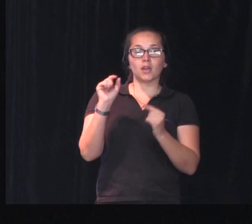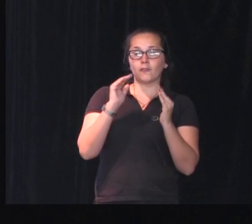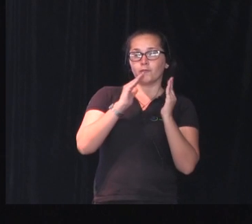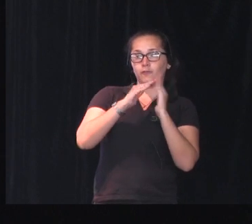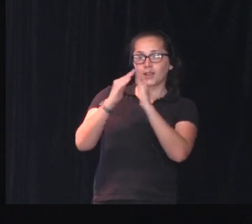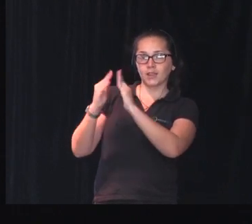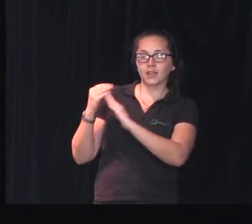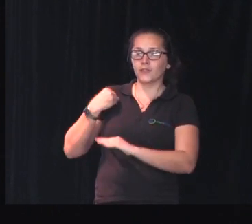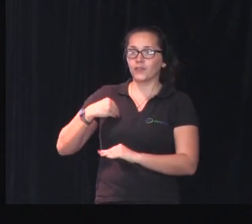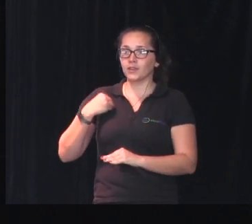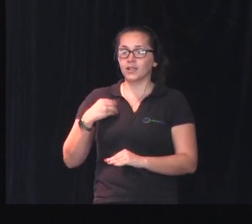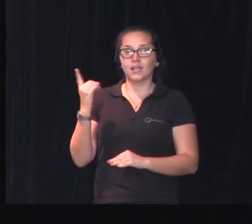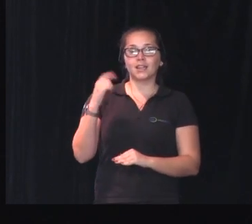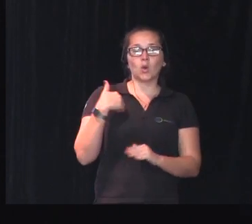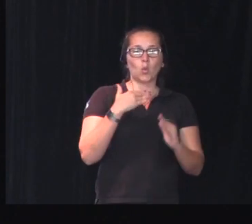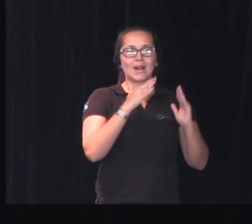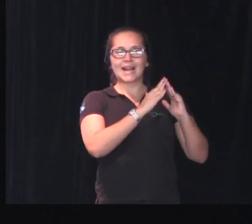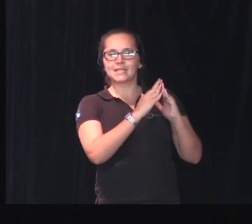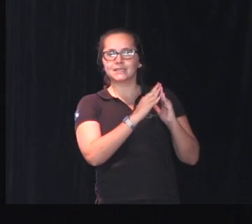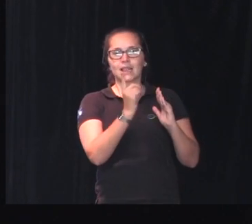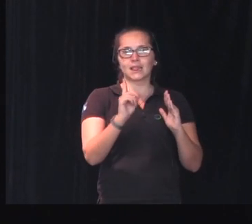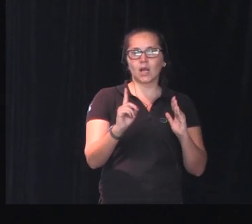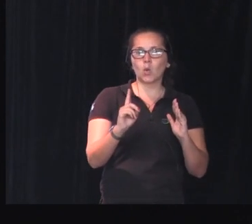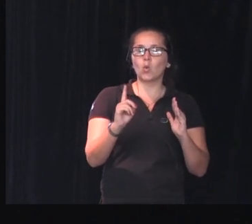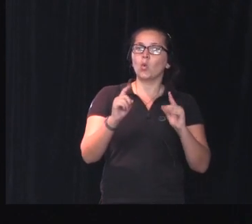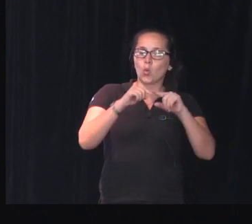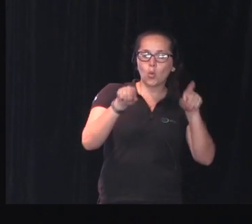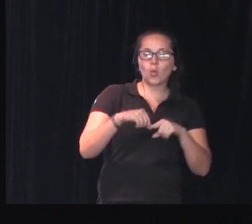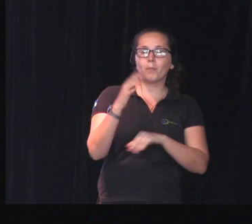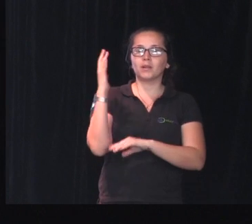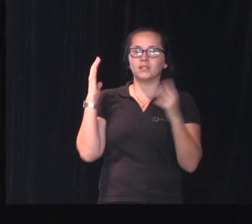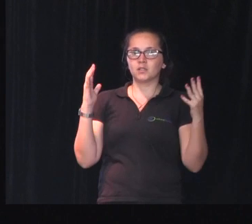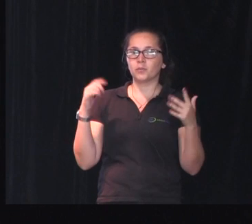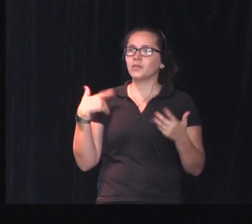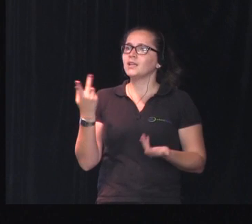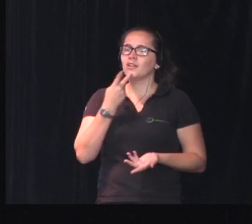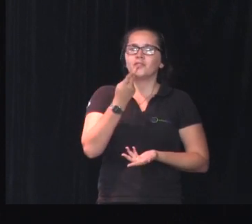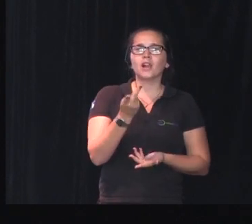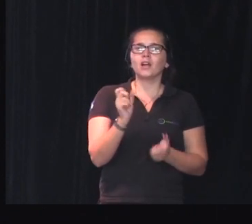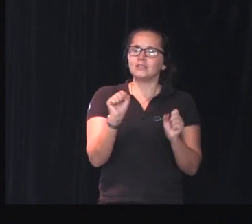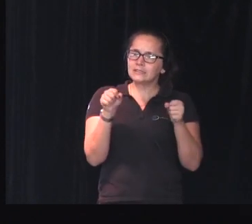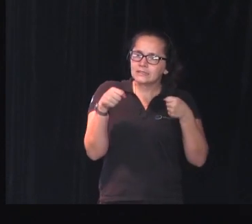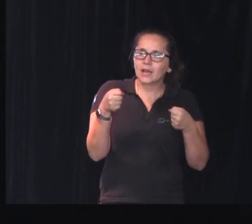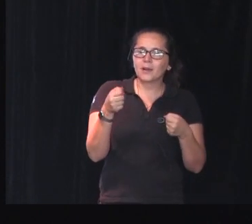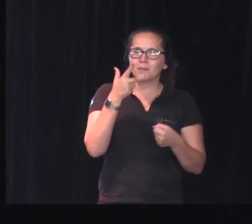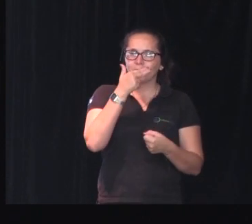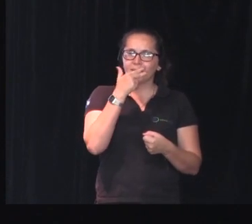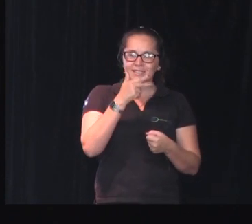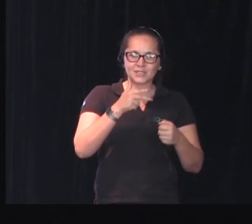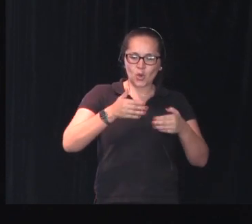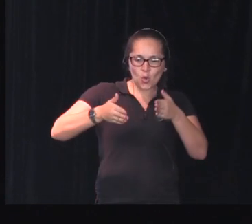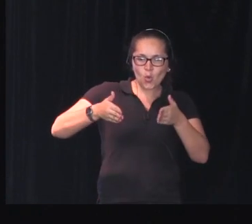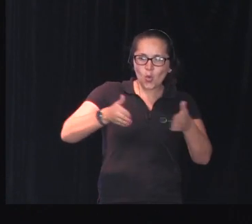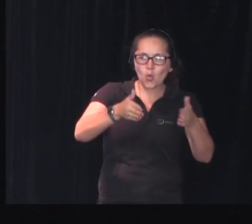vivenda e não moradia e não de urbanismo. E ele só se dedica a tapar buracos